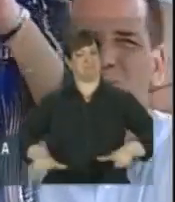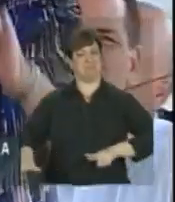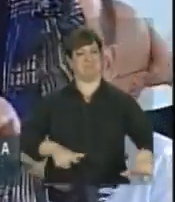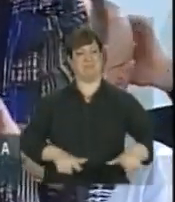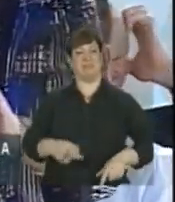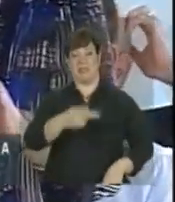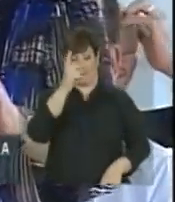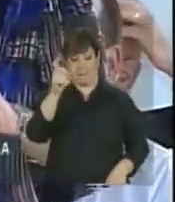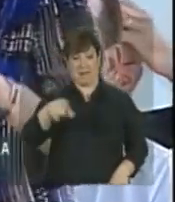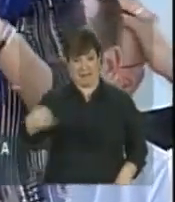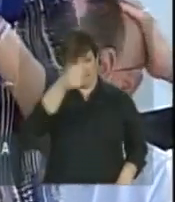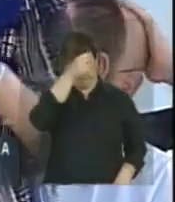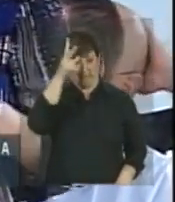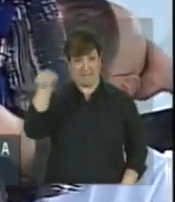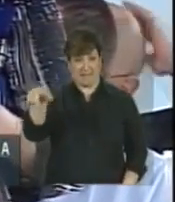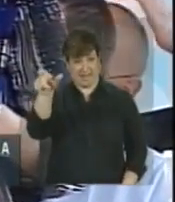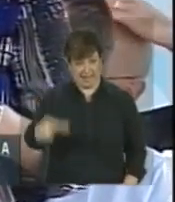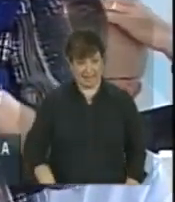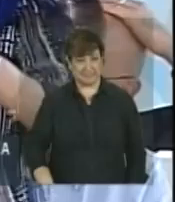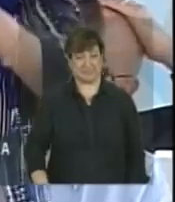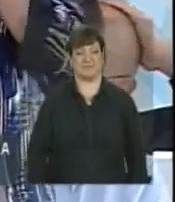uma pessoa que é